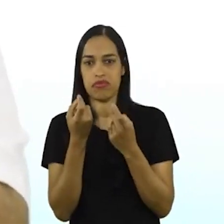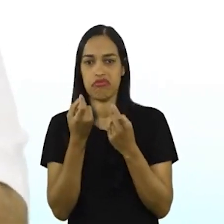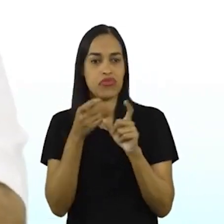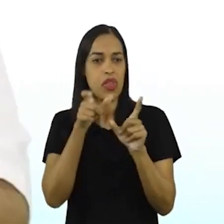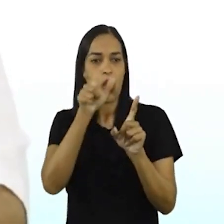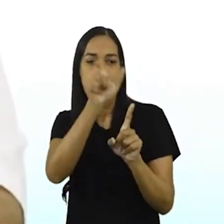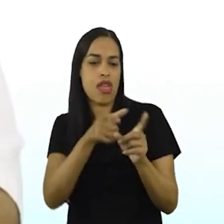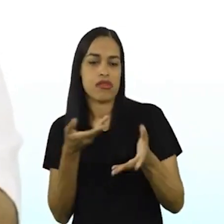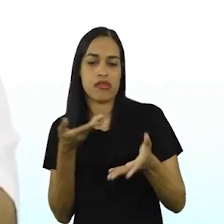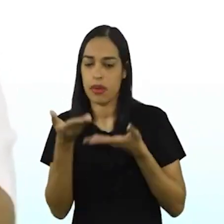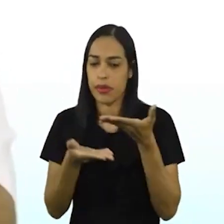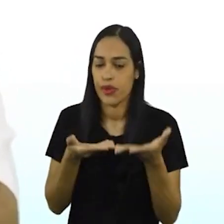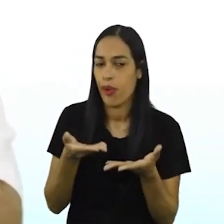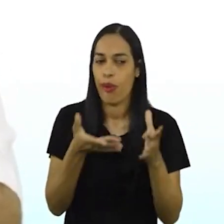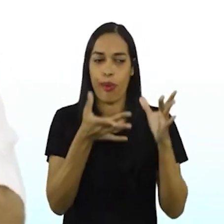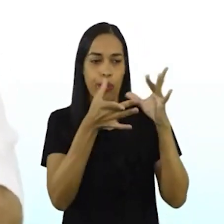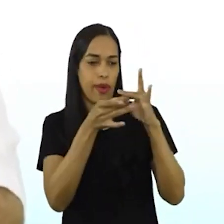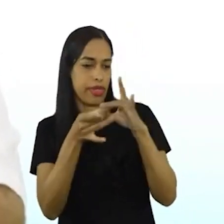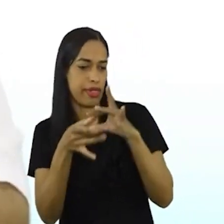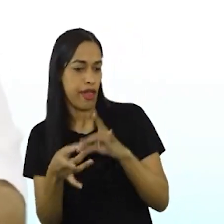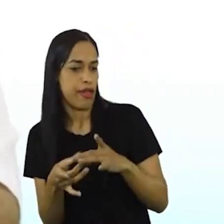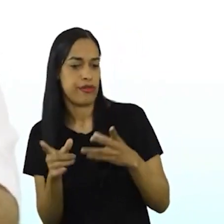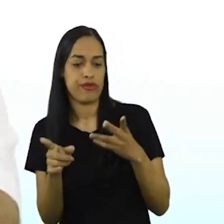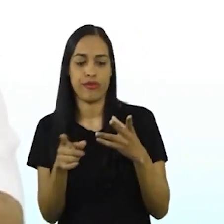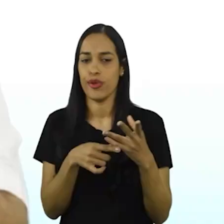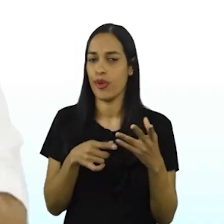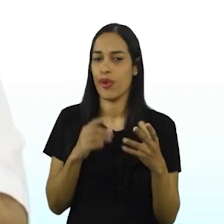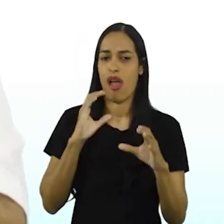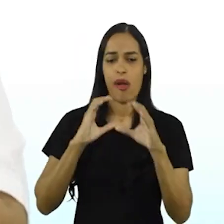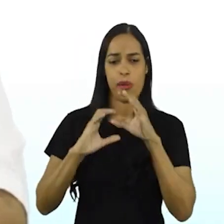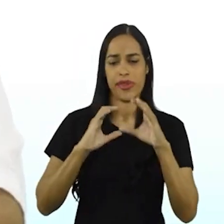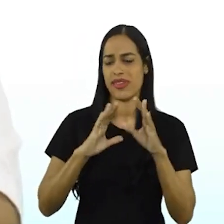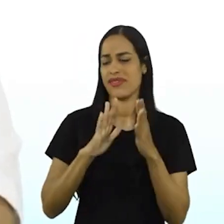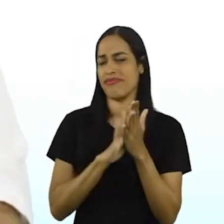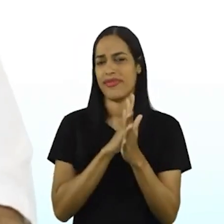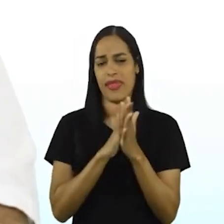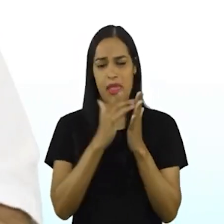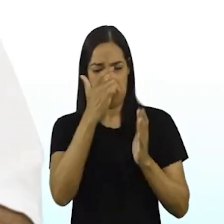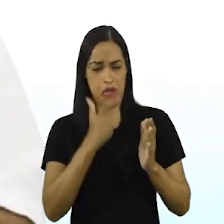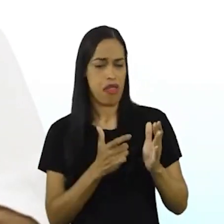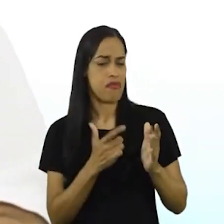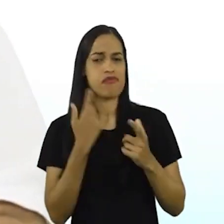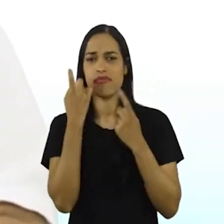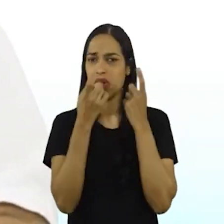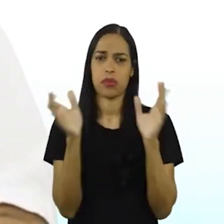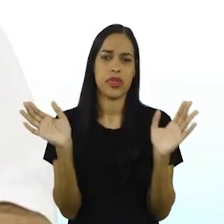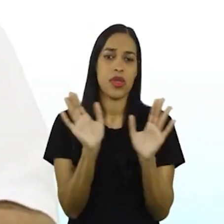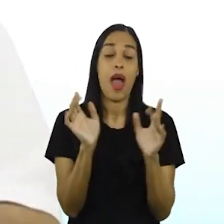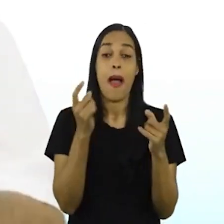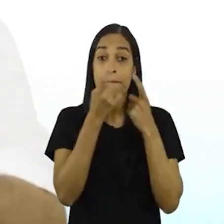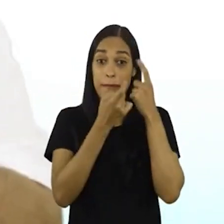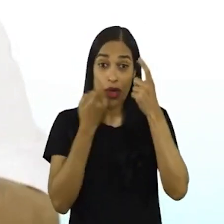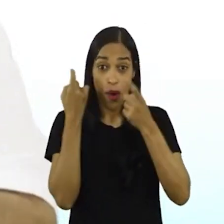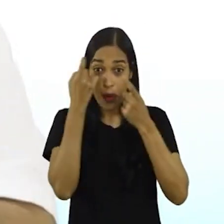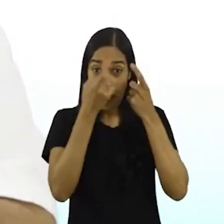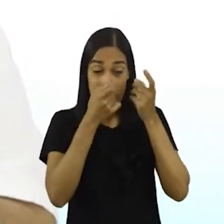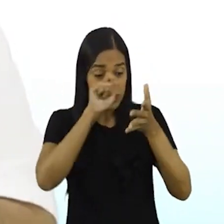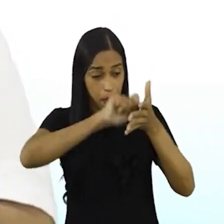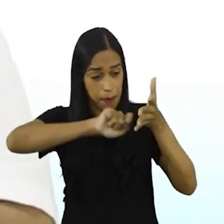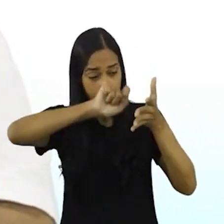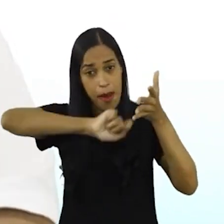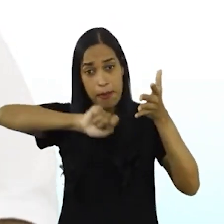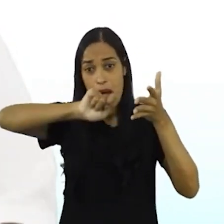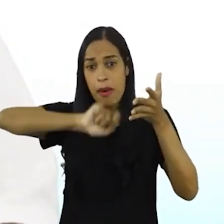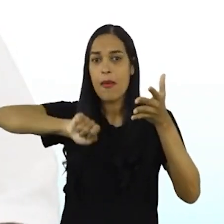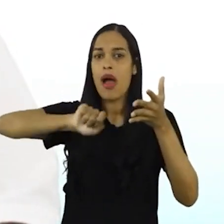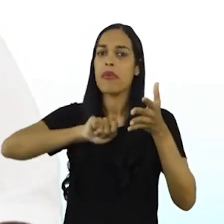com o interlocutor, com o contexto, com o canal e muito menos com ele. A preocupação do autor,